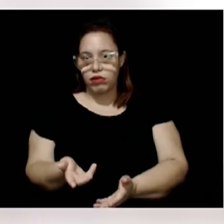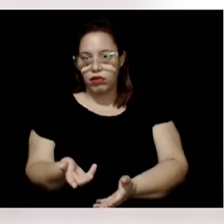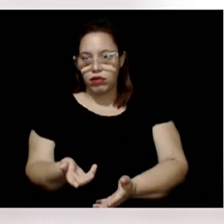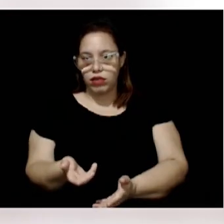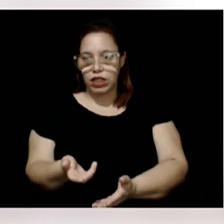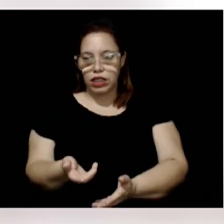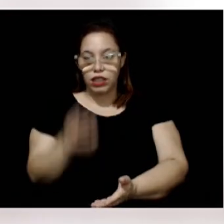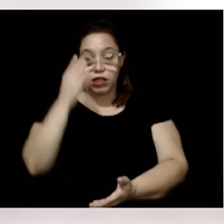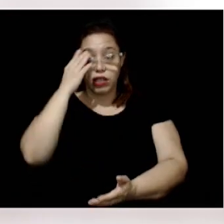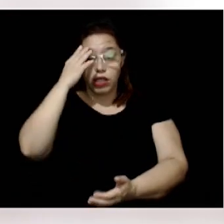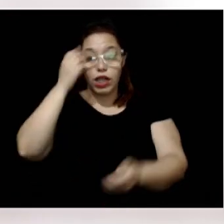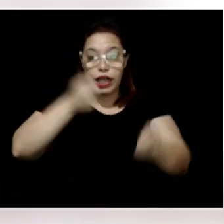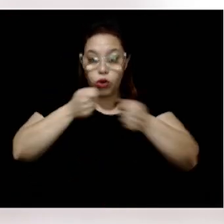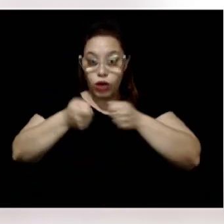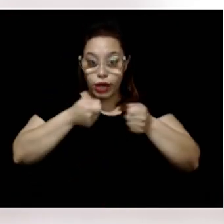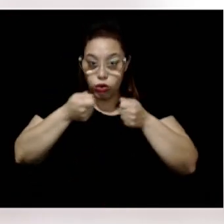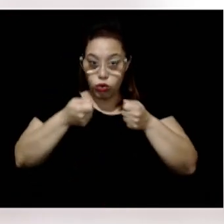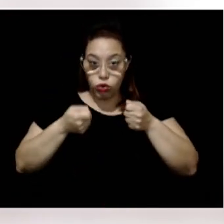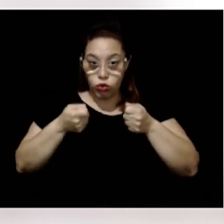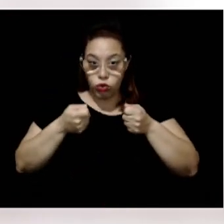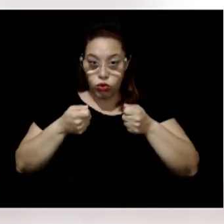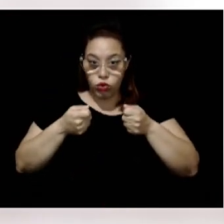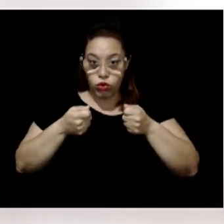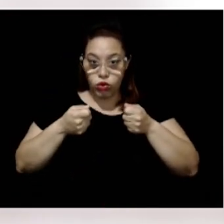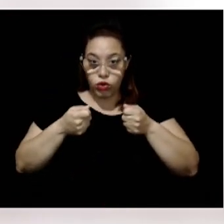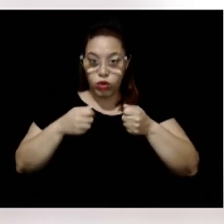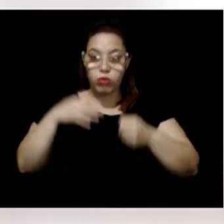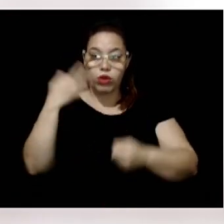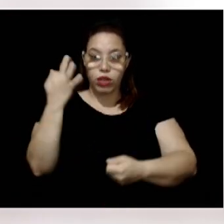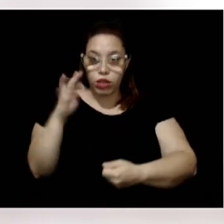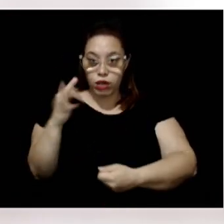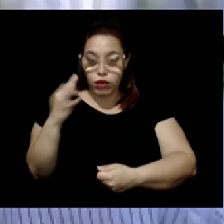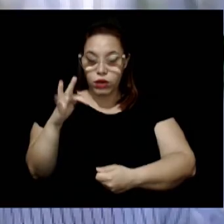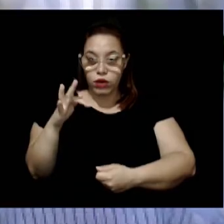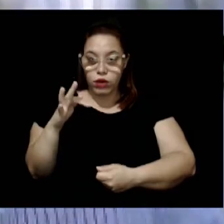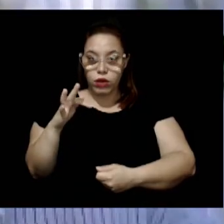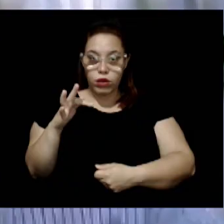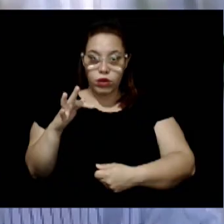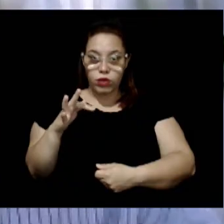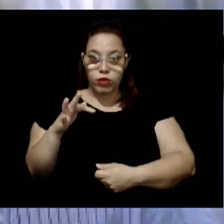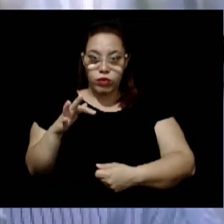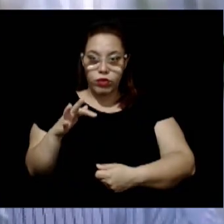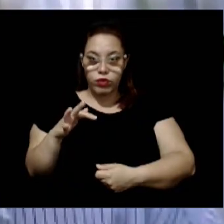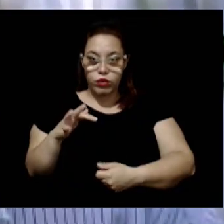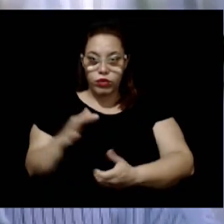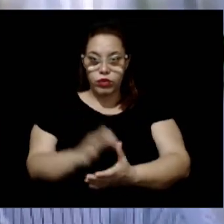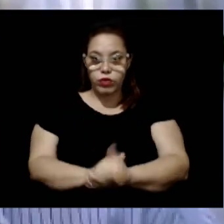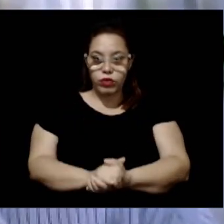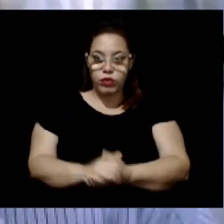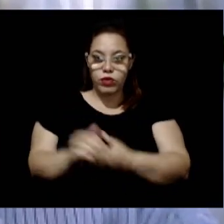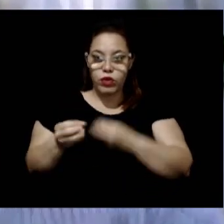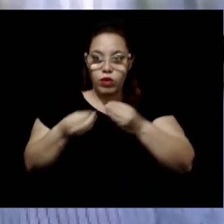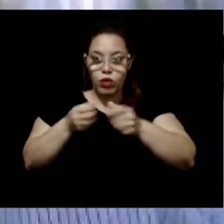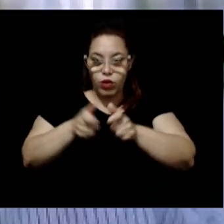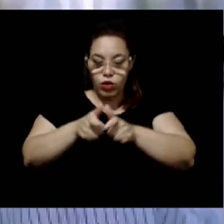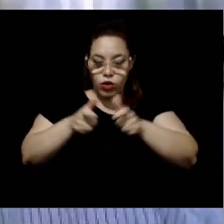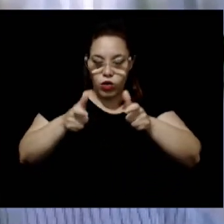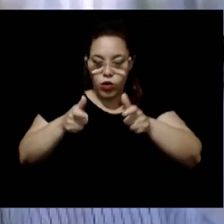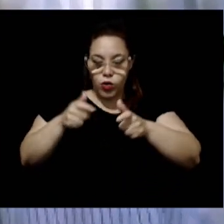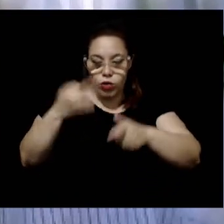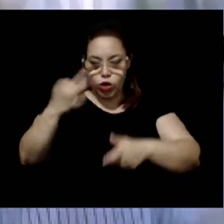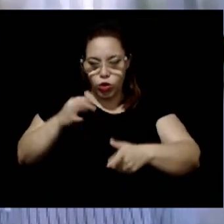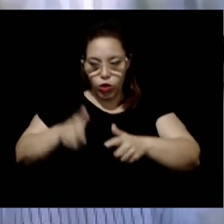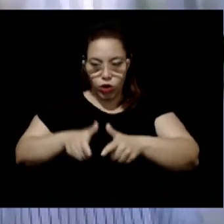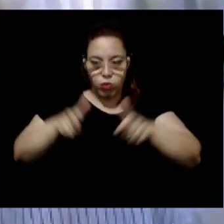regulado, de forma que a gente sinta a dor na quantidade correta. É como se fosse um volume de dor, que